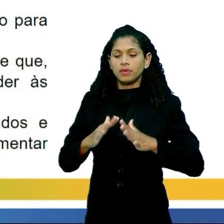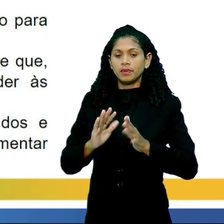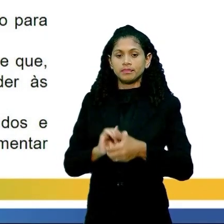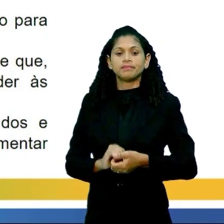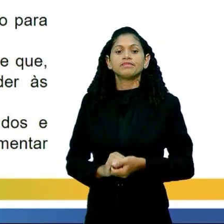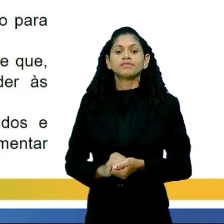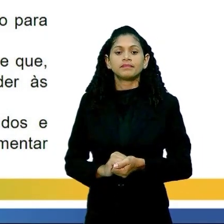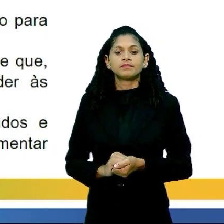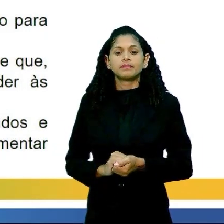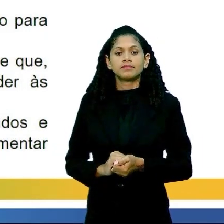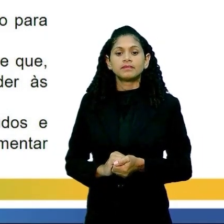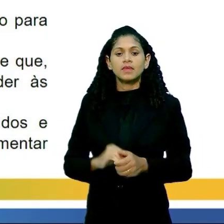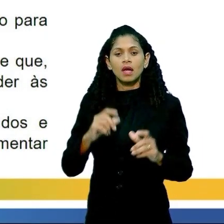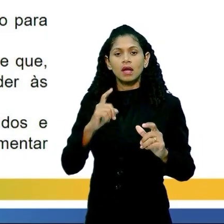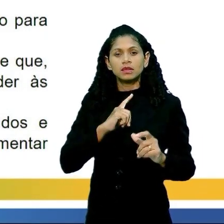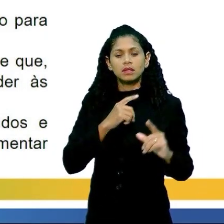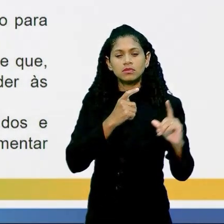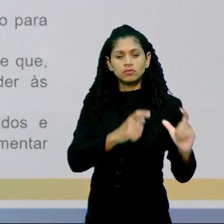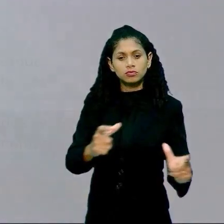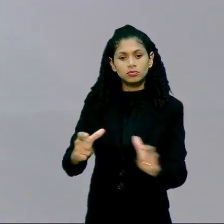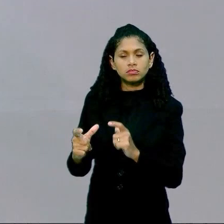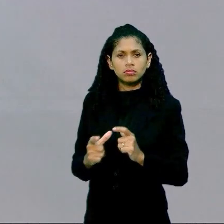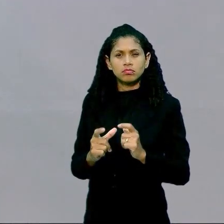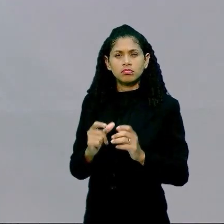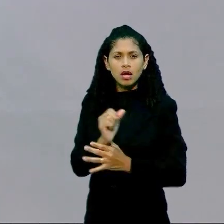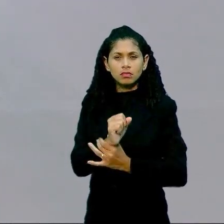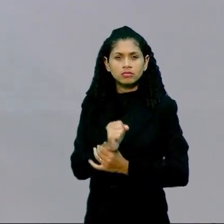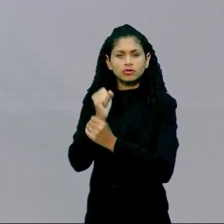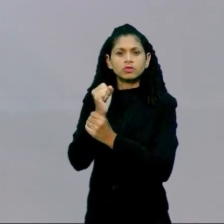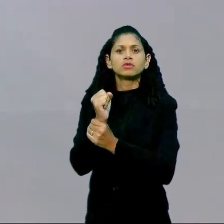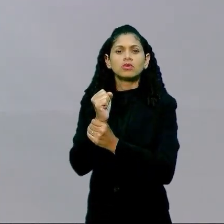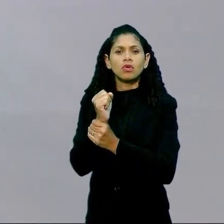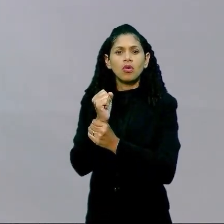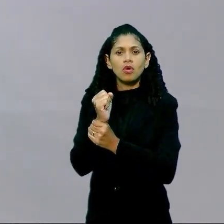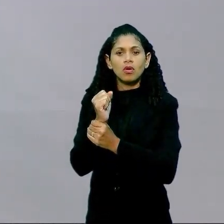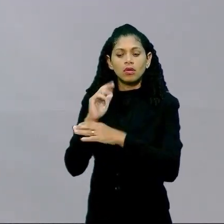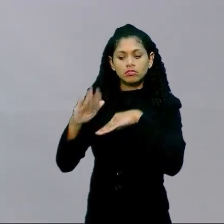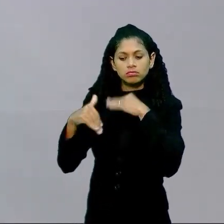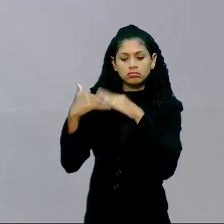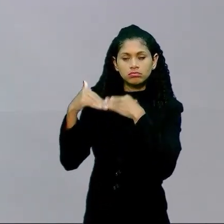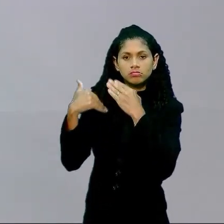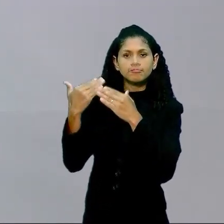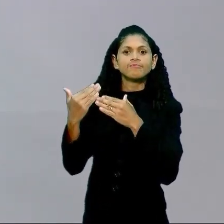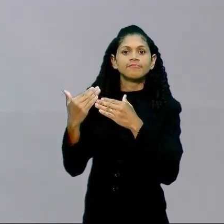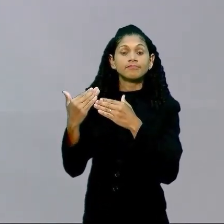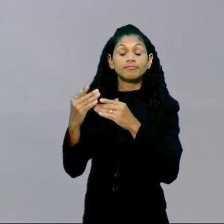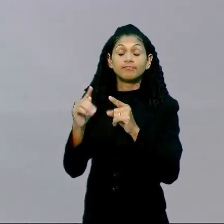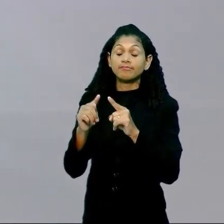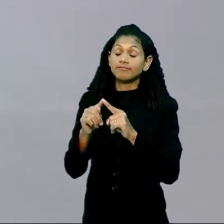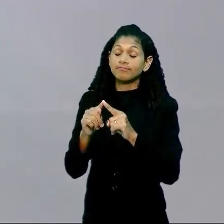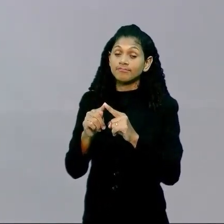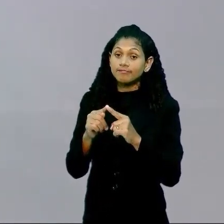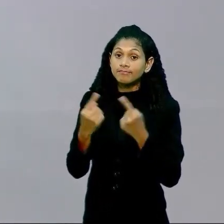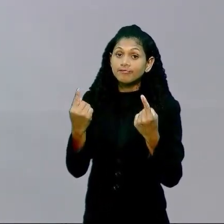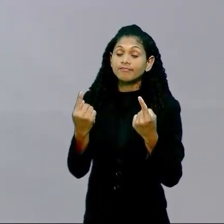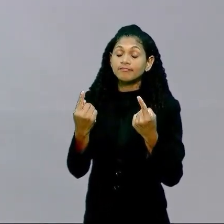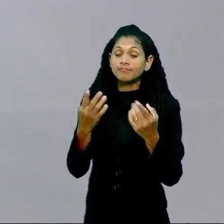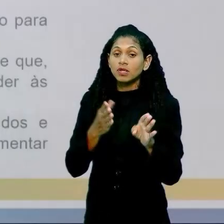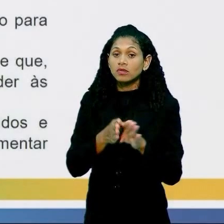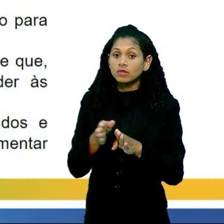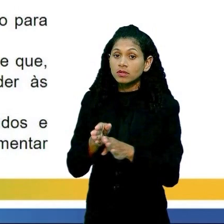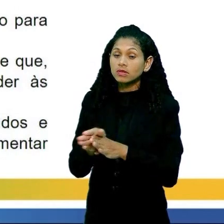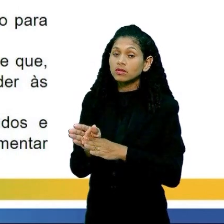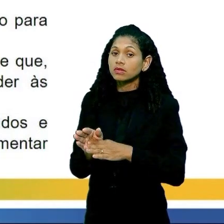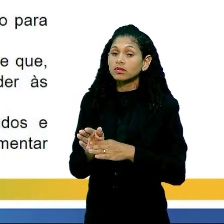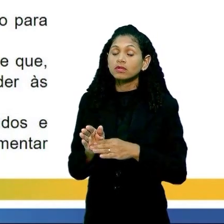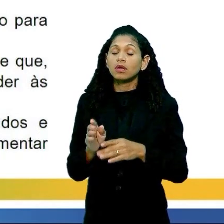para lidar com elas e aprender a resolvê-las de forma construtiva. Sim, porém, essa não é a função direcional. Tranquilo?